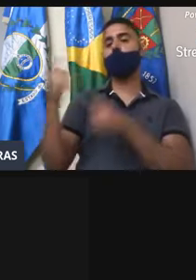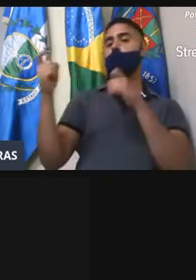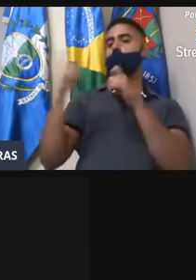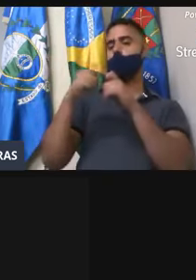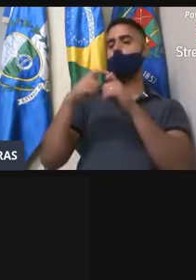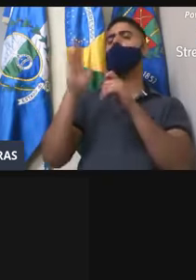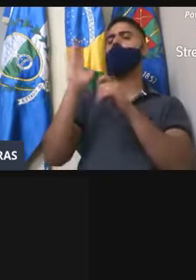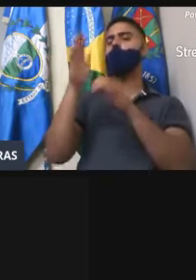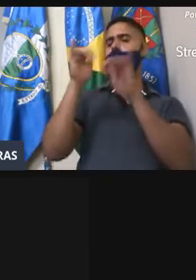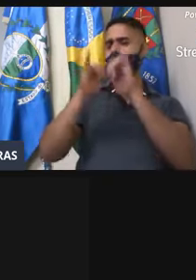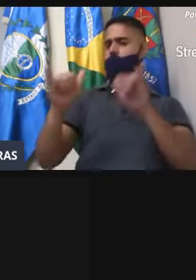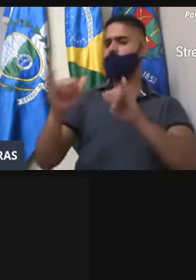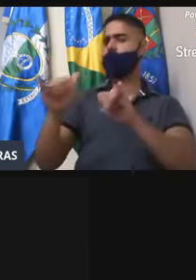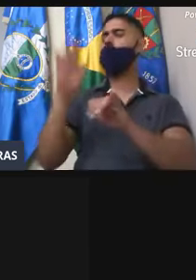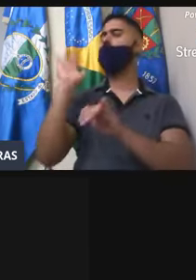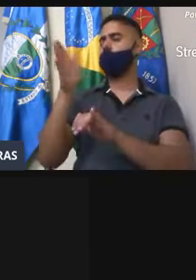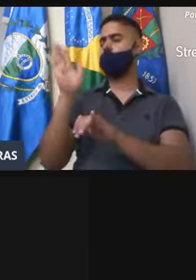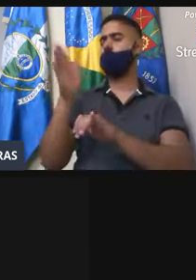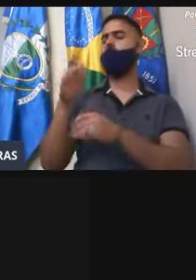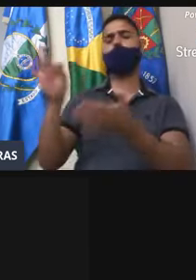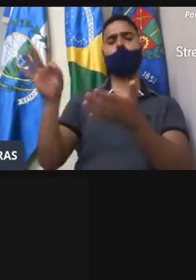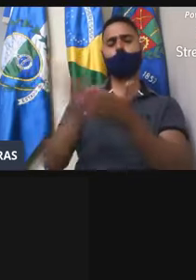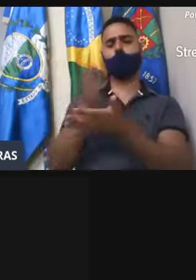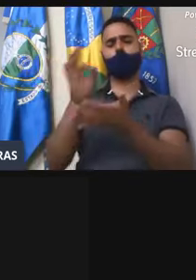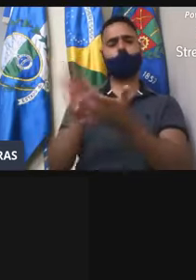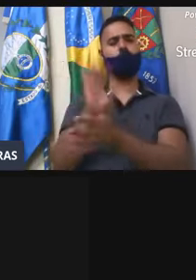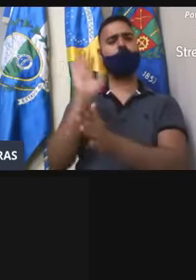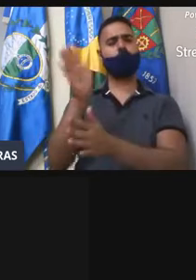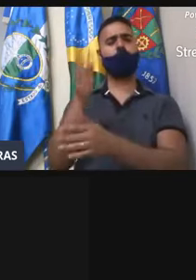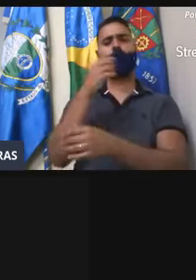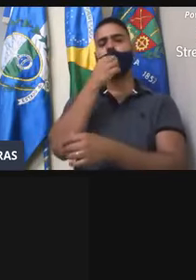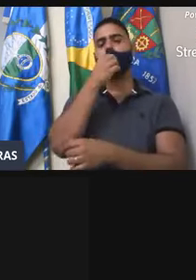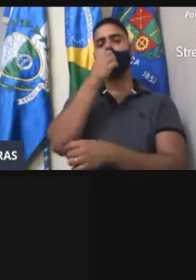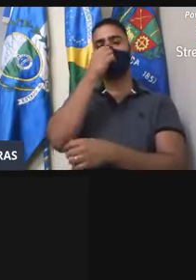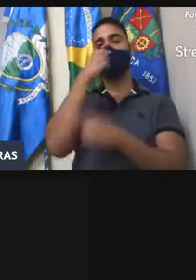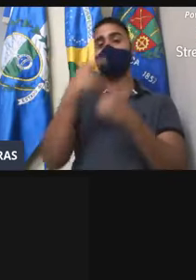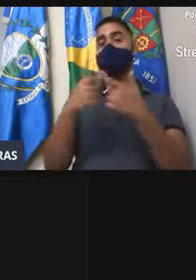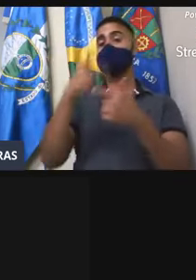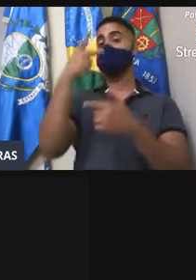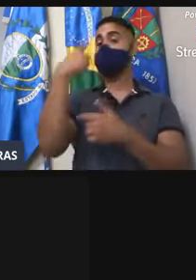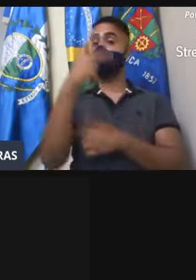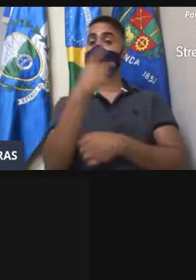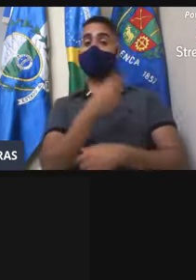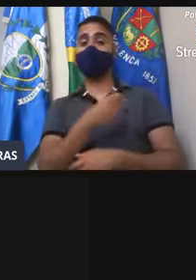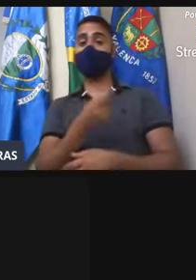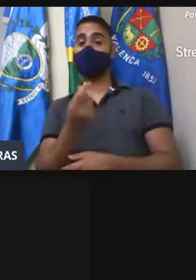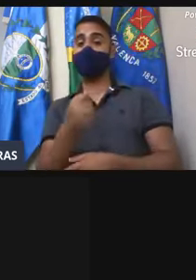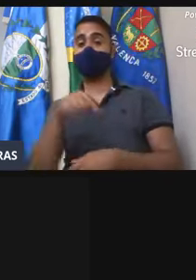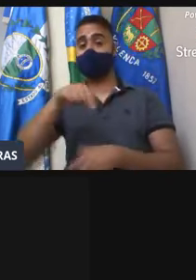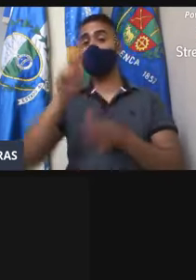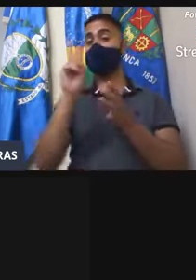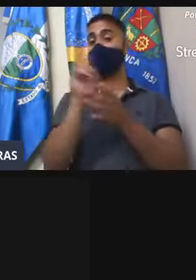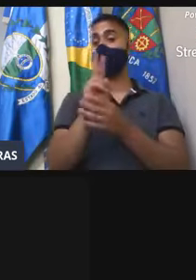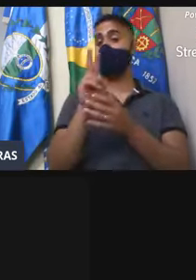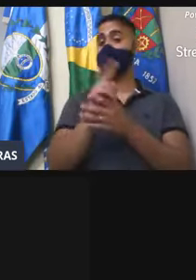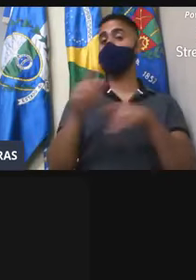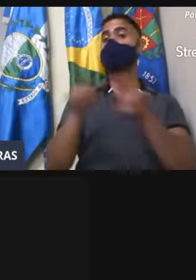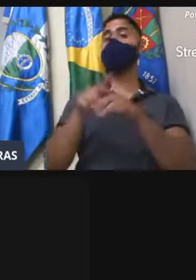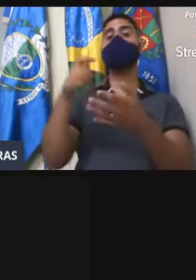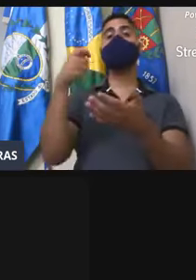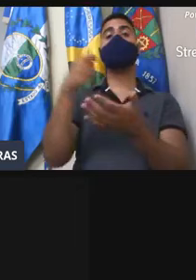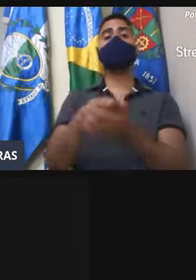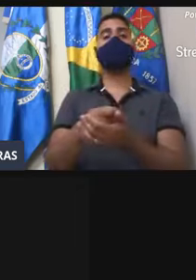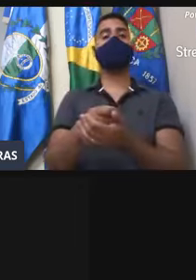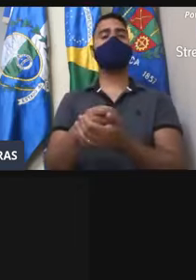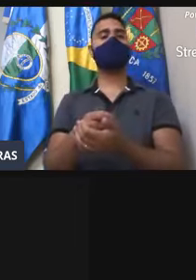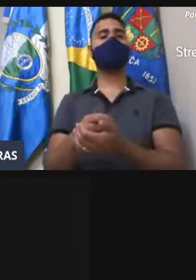o profissional de atendimento, o atendente foi notificado, pois o teu dinheiro, o nosso dinheiro aqui de Valença serve para pagar um